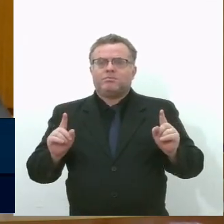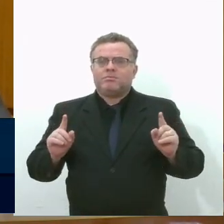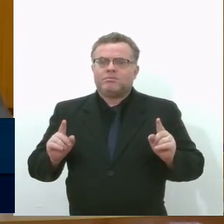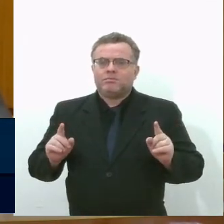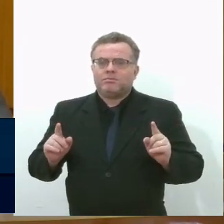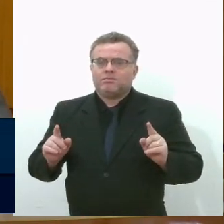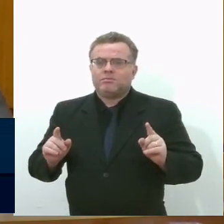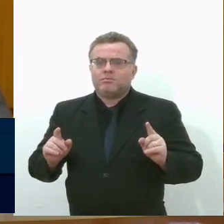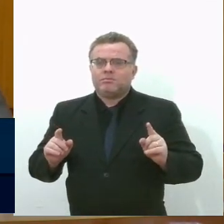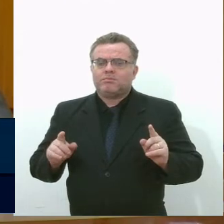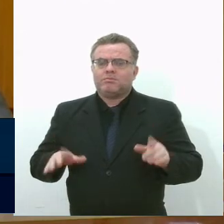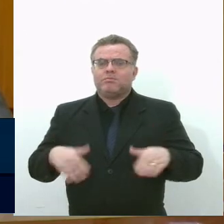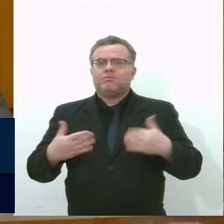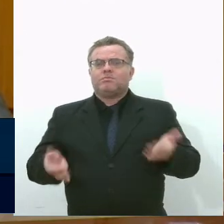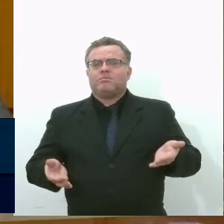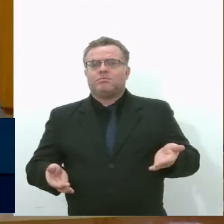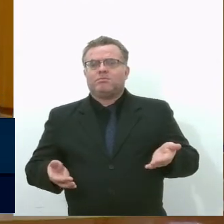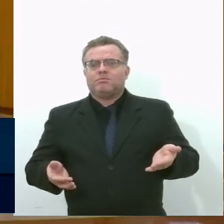Isso